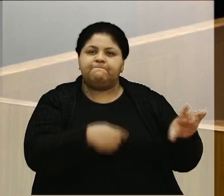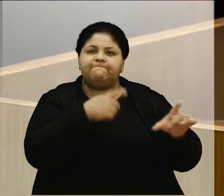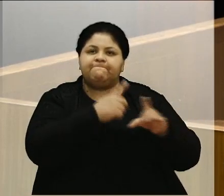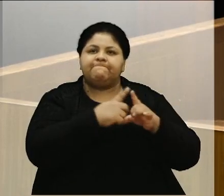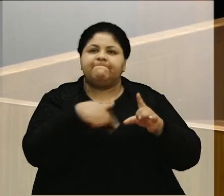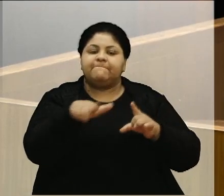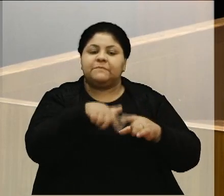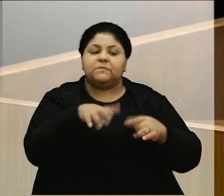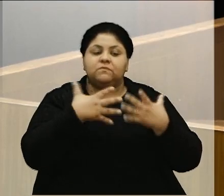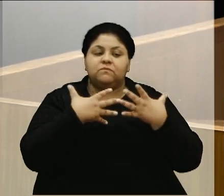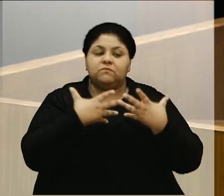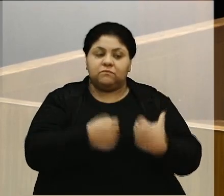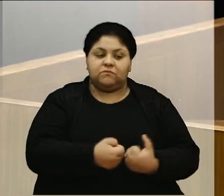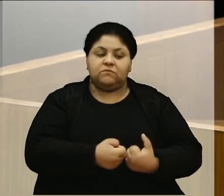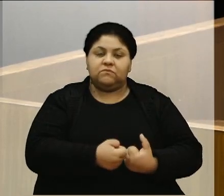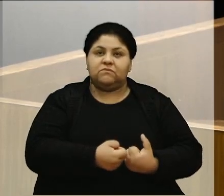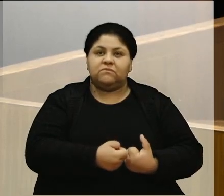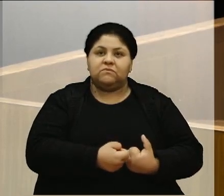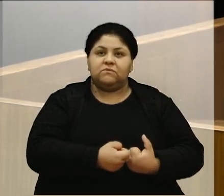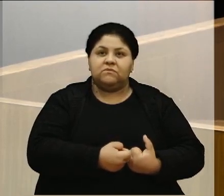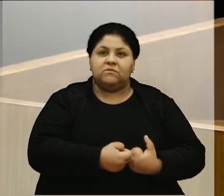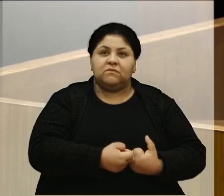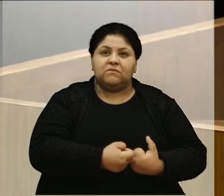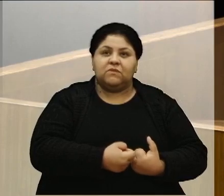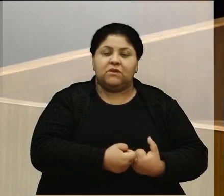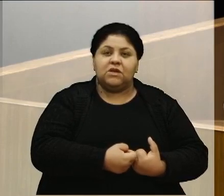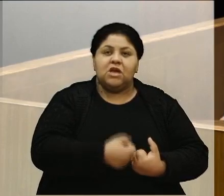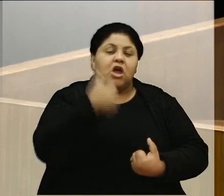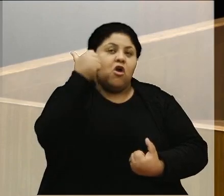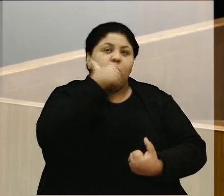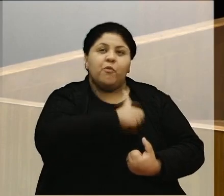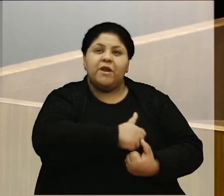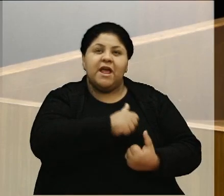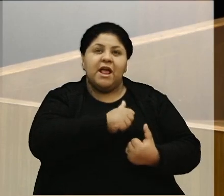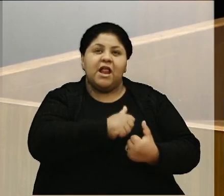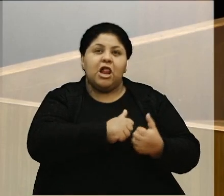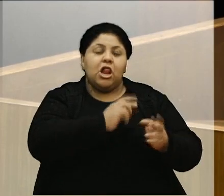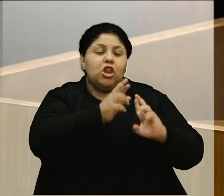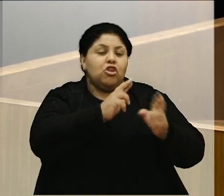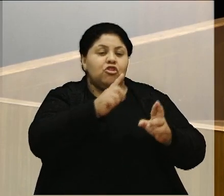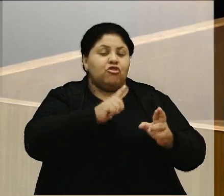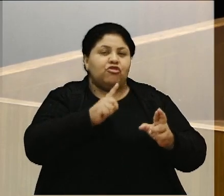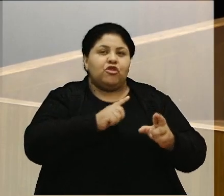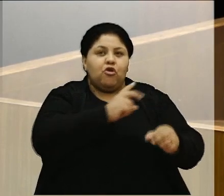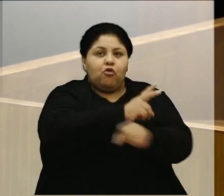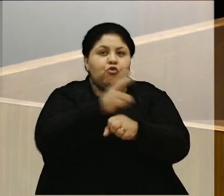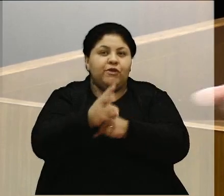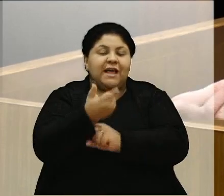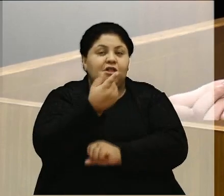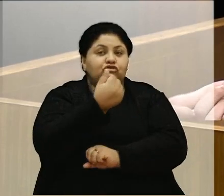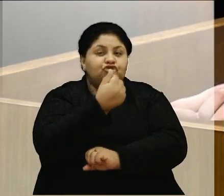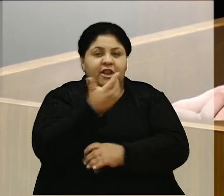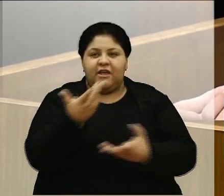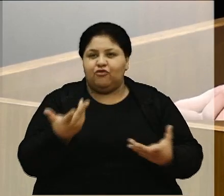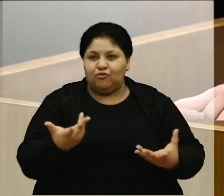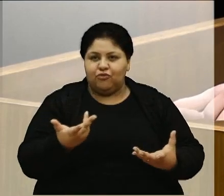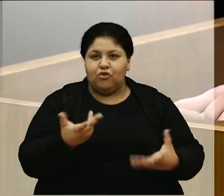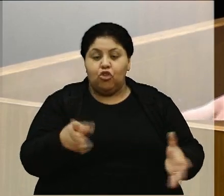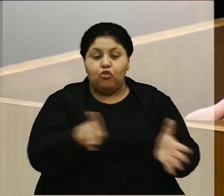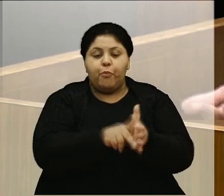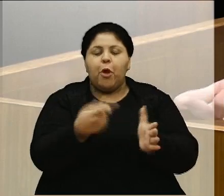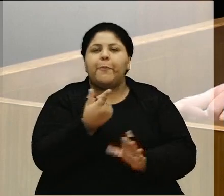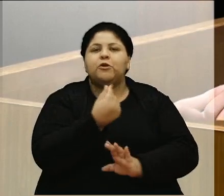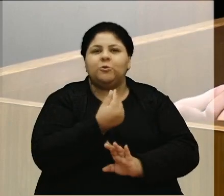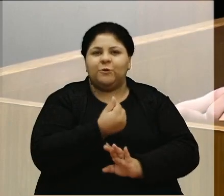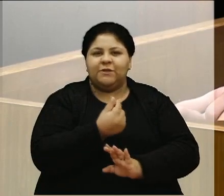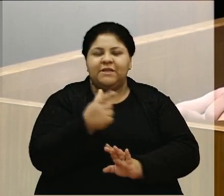gente aceita que uma vez a mulher num relacionamento, ela não tem mais direito a cuidar do seu dinheiro, ela não tem